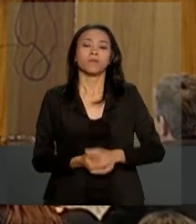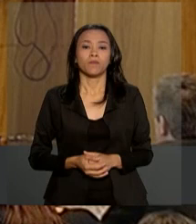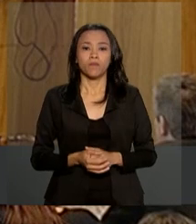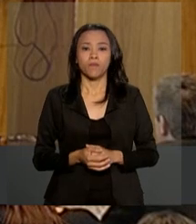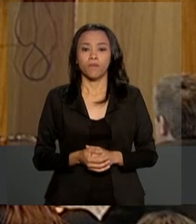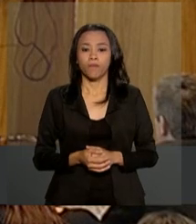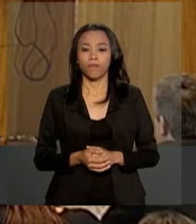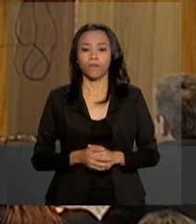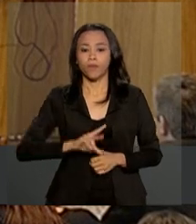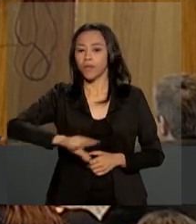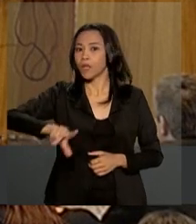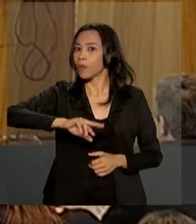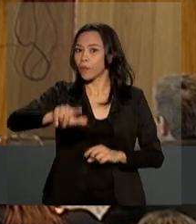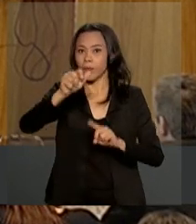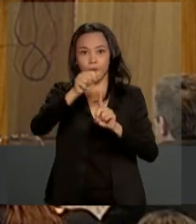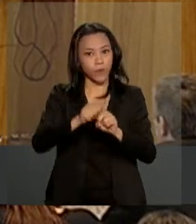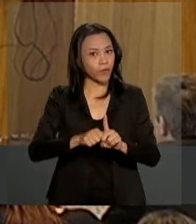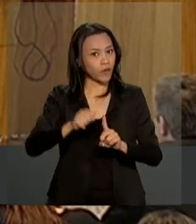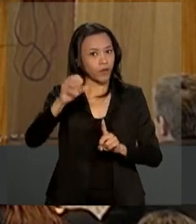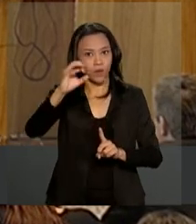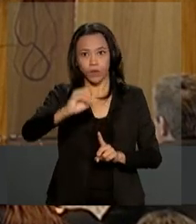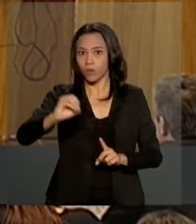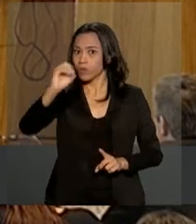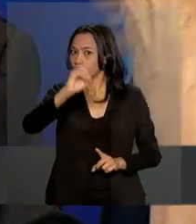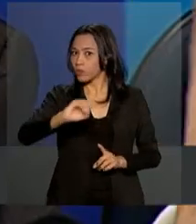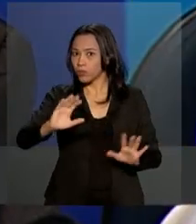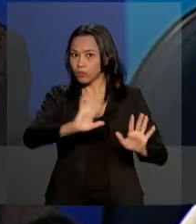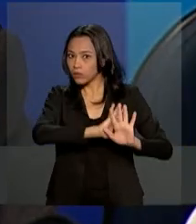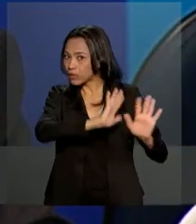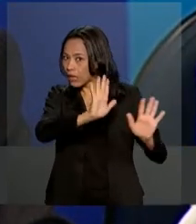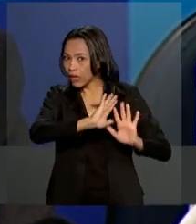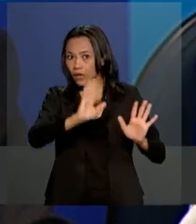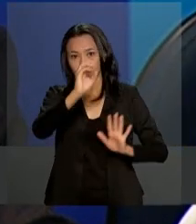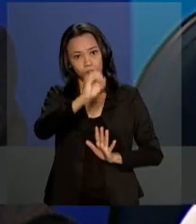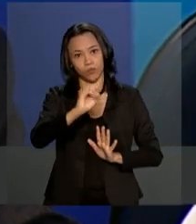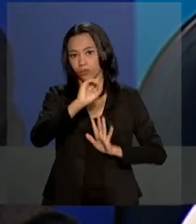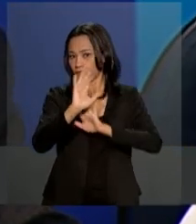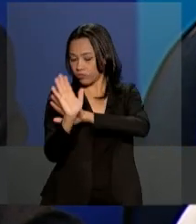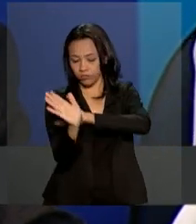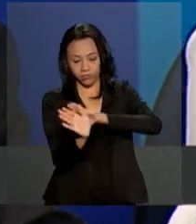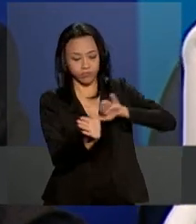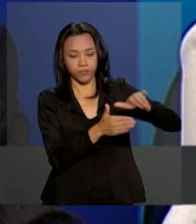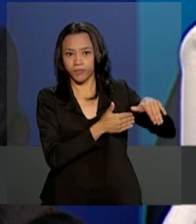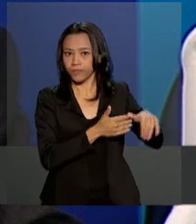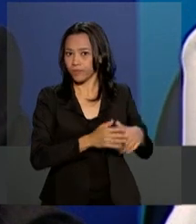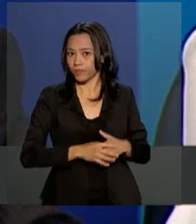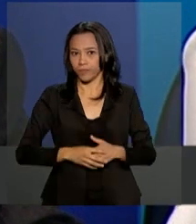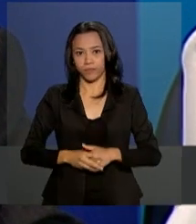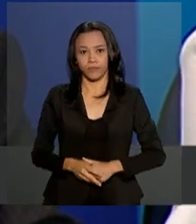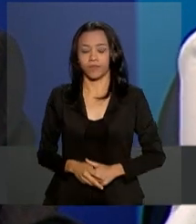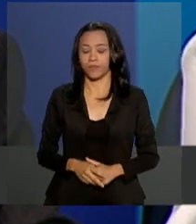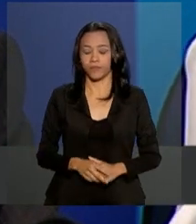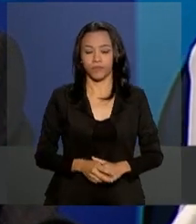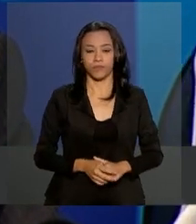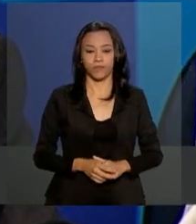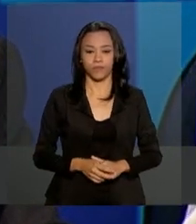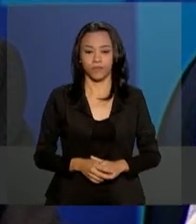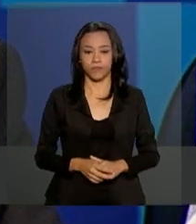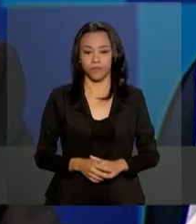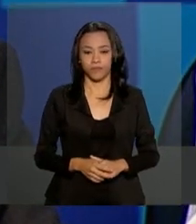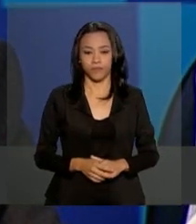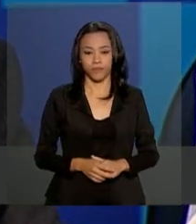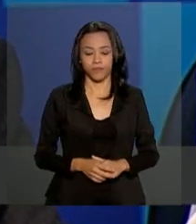é de outubro é claro nada em outubro mais detalhe não